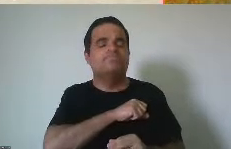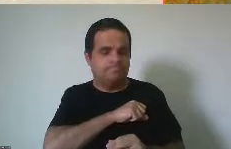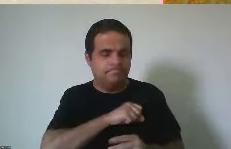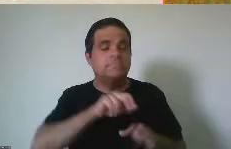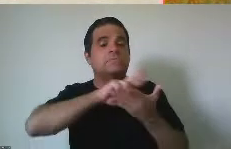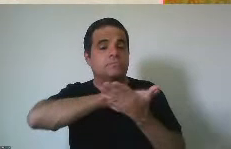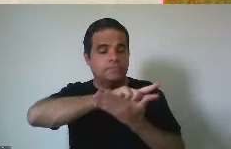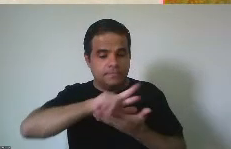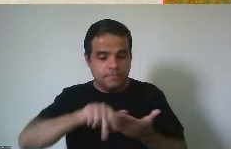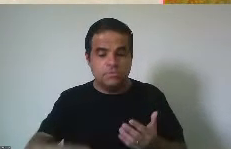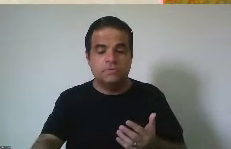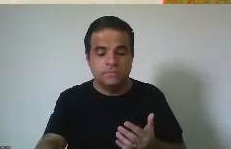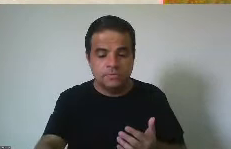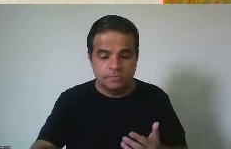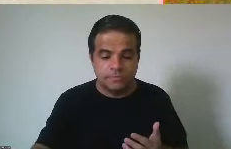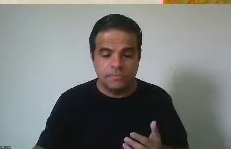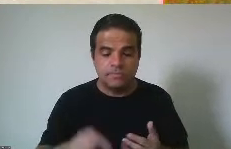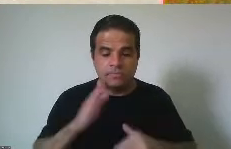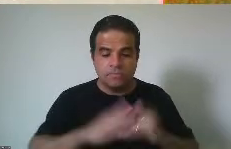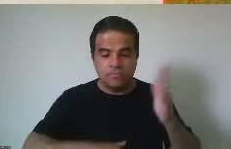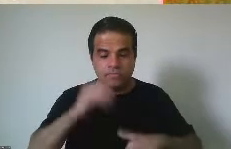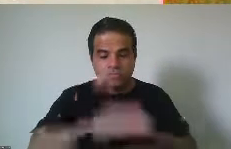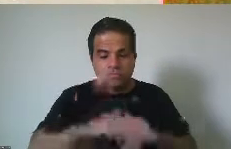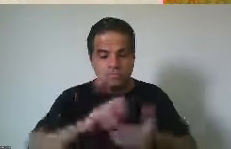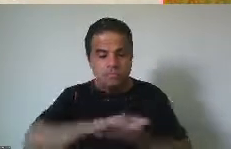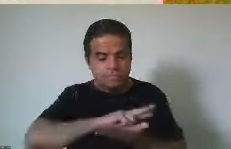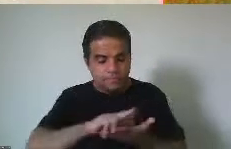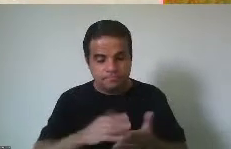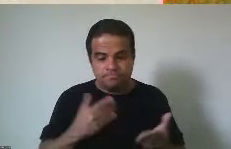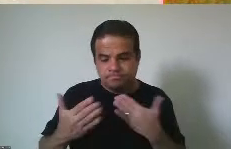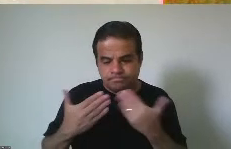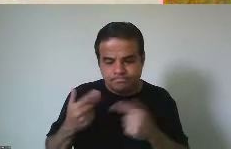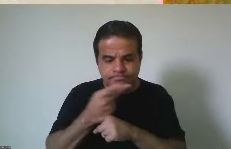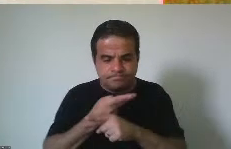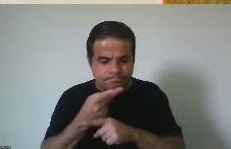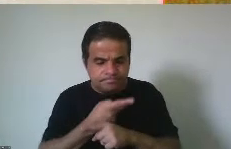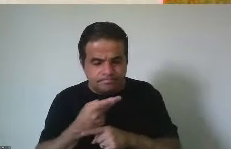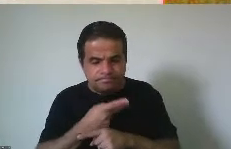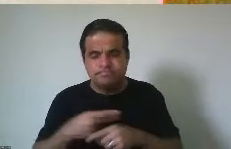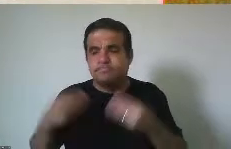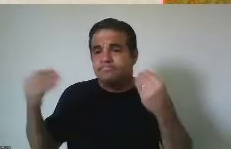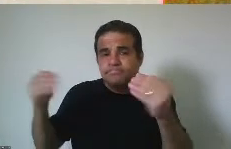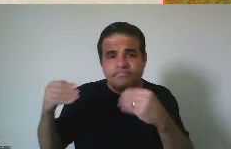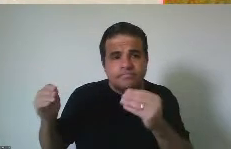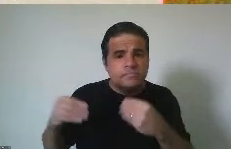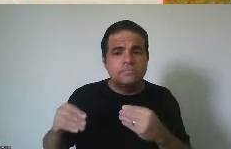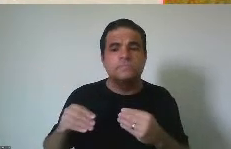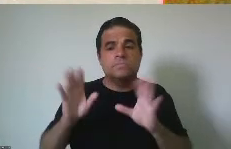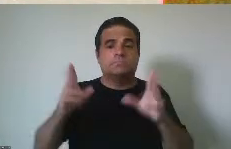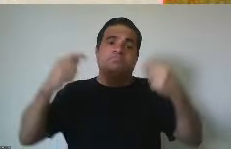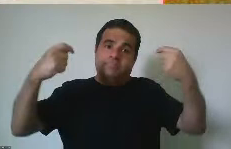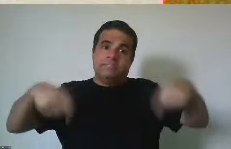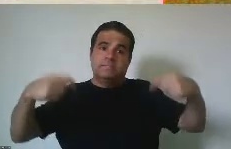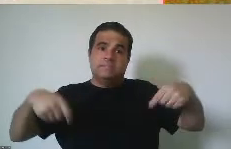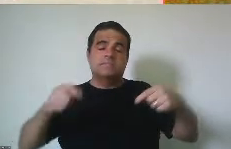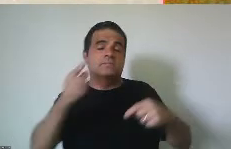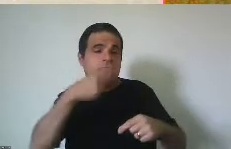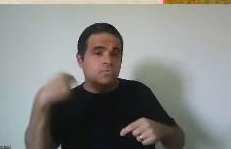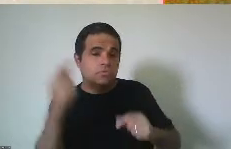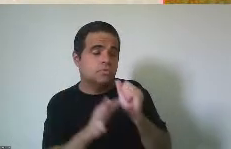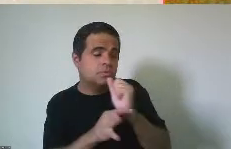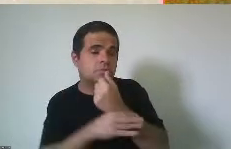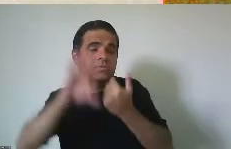que é muito valiosa quando a gente está buscando a flexibilidade Operativa né então tão necessária para a gente garantir a confiabilidade